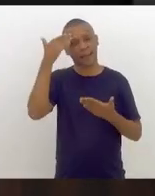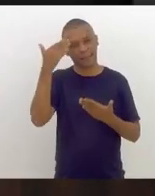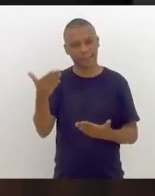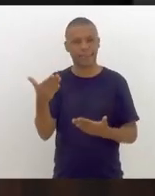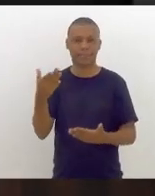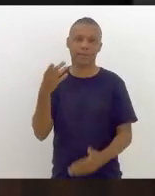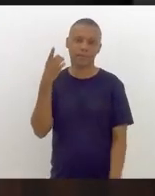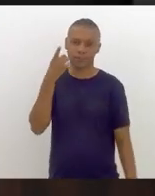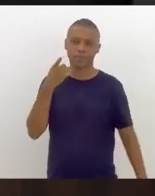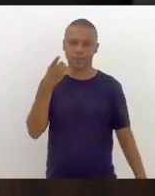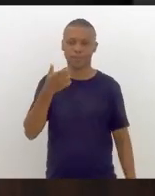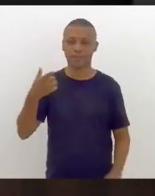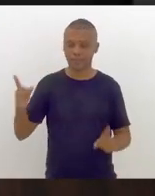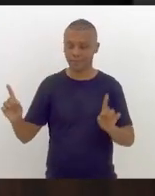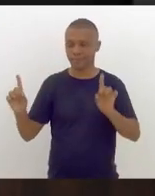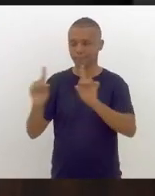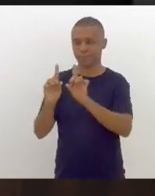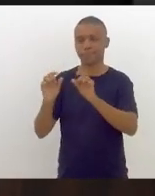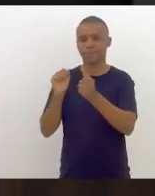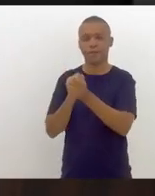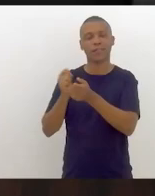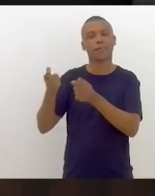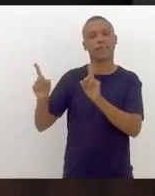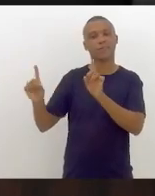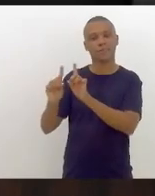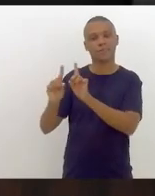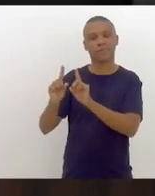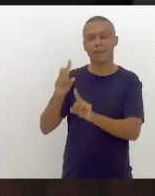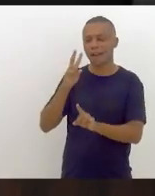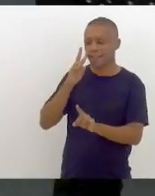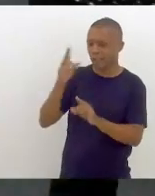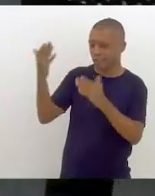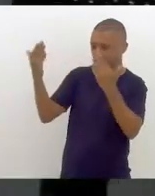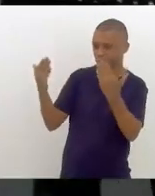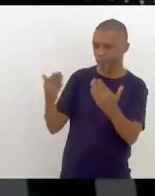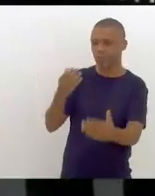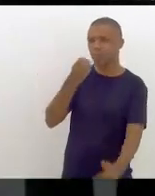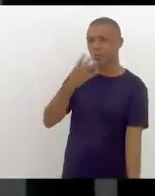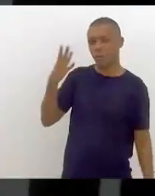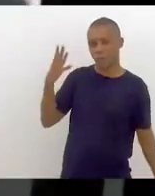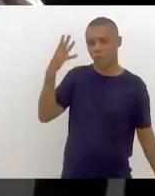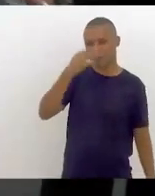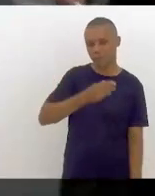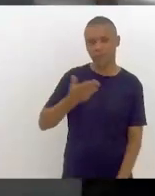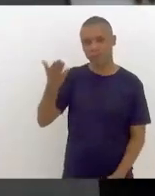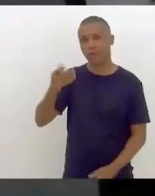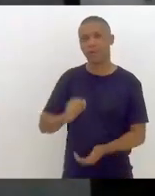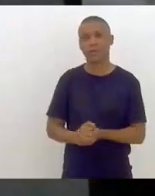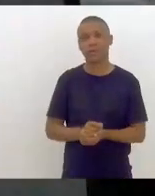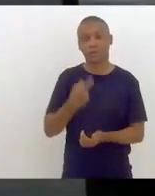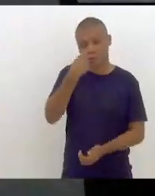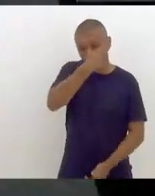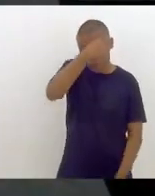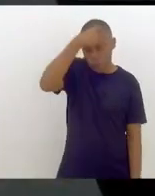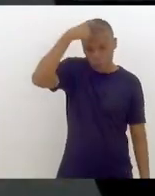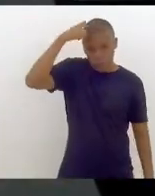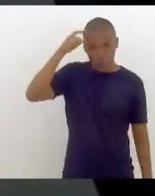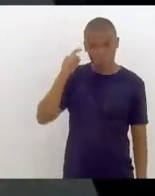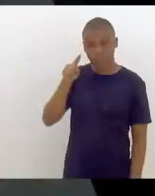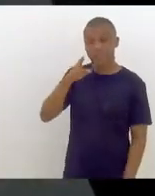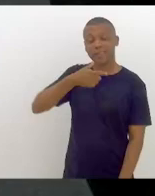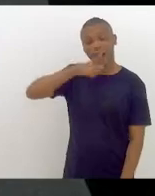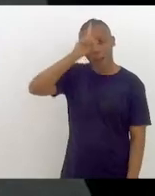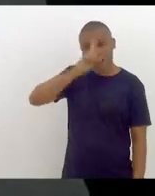fica do lado dele aí para ver como é que tá bacana que o nosso É branquinho dele tá